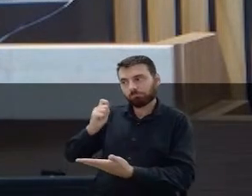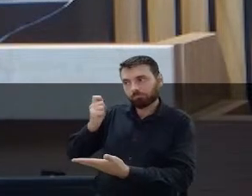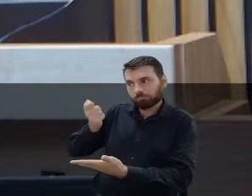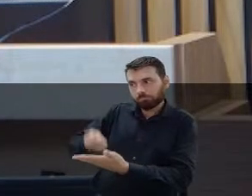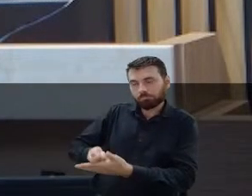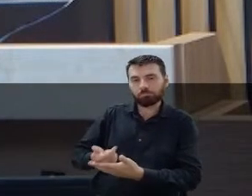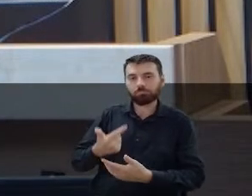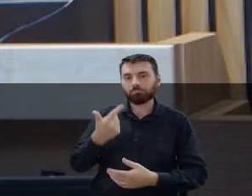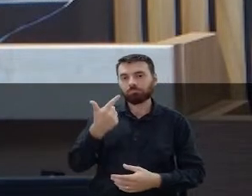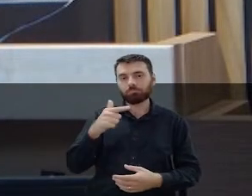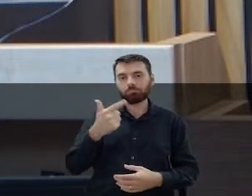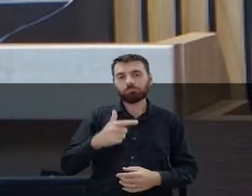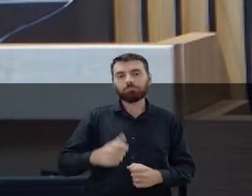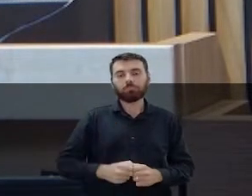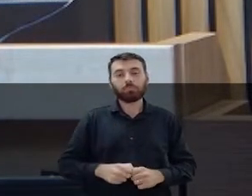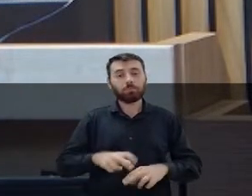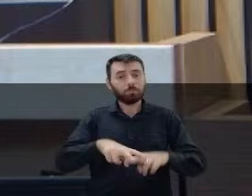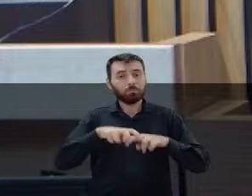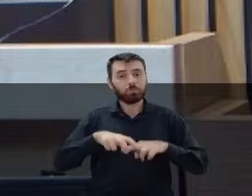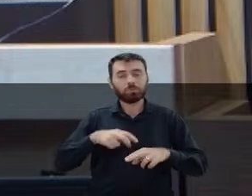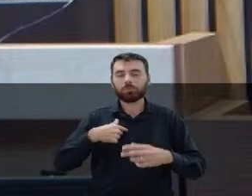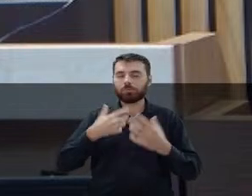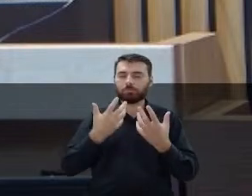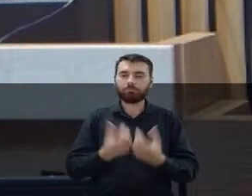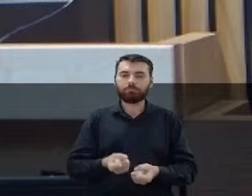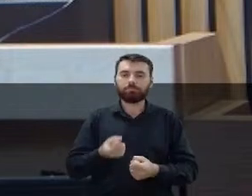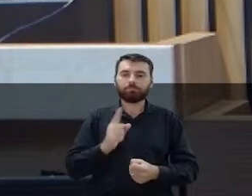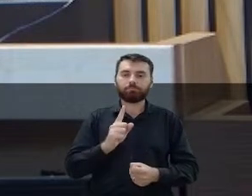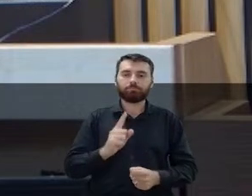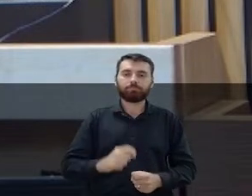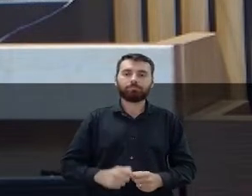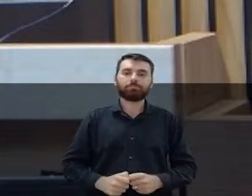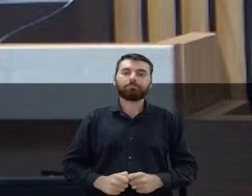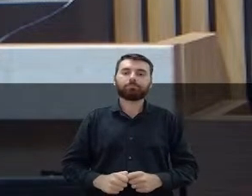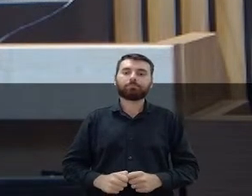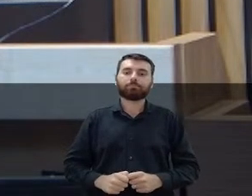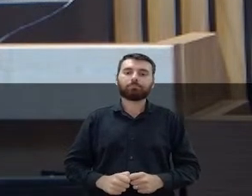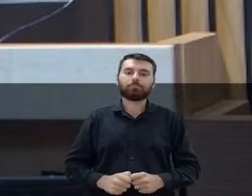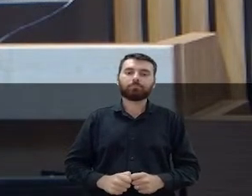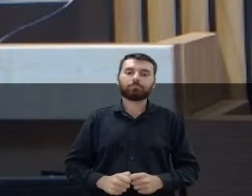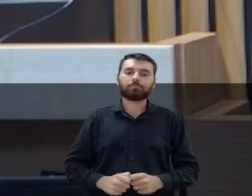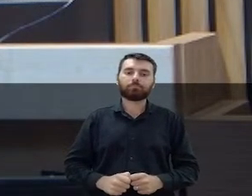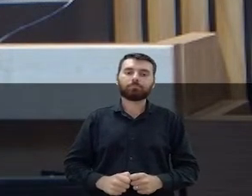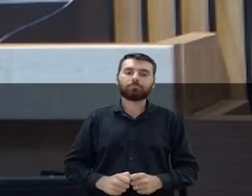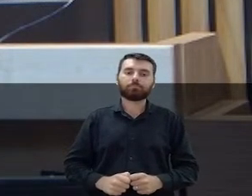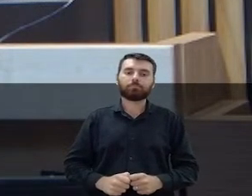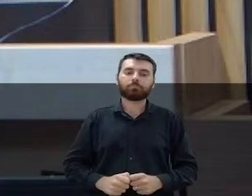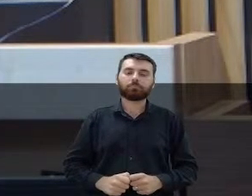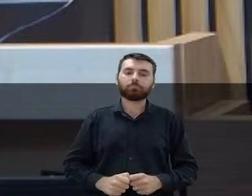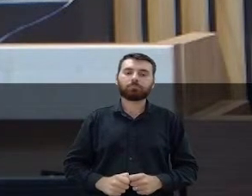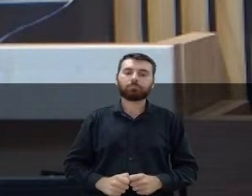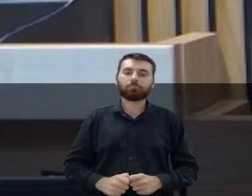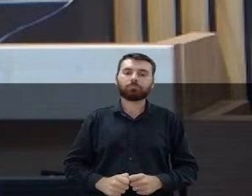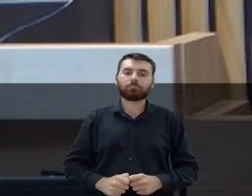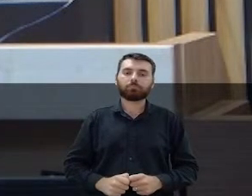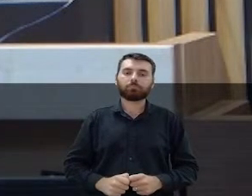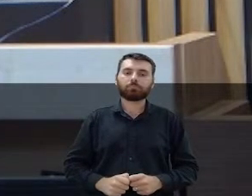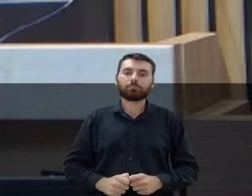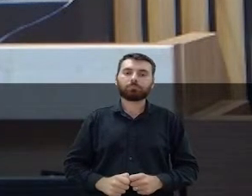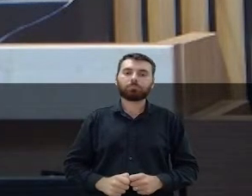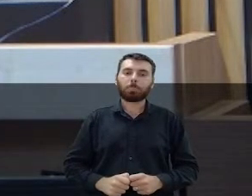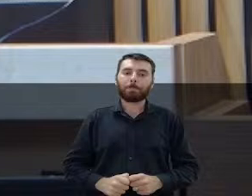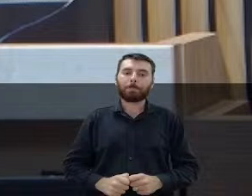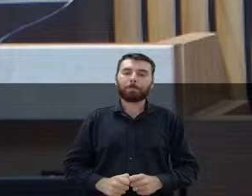verbas rescisórias, e é por isso que eu nego o provimento. Quanto ao pedido, quanto à